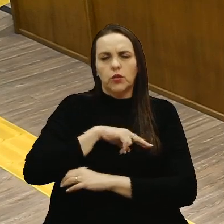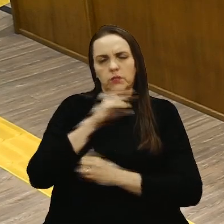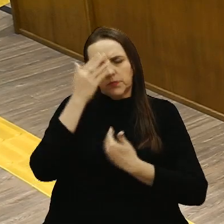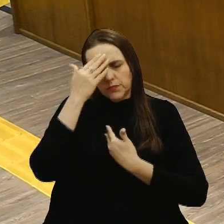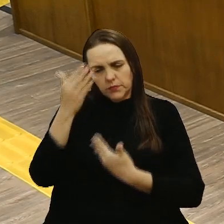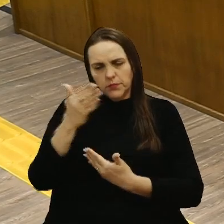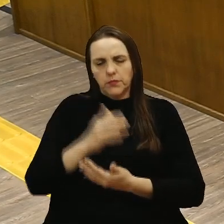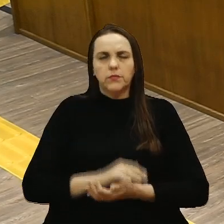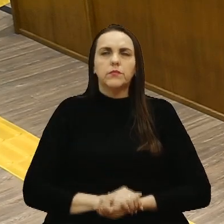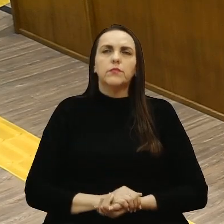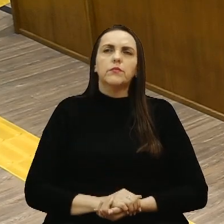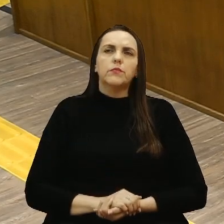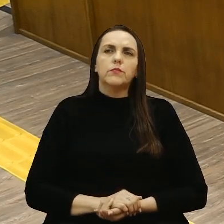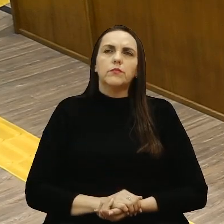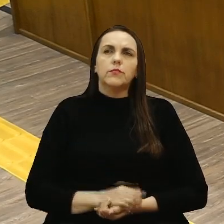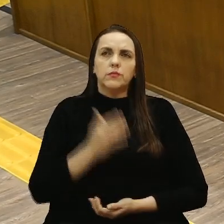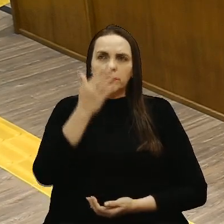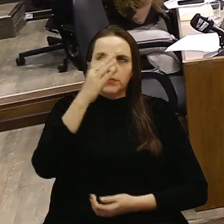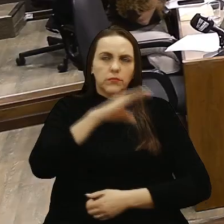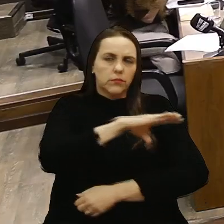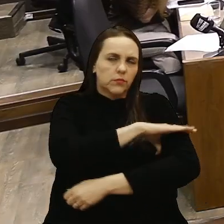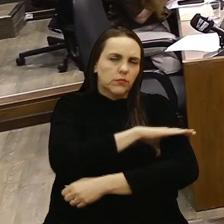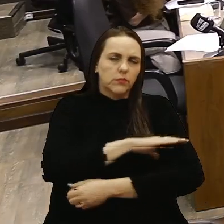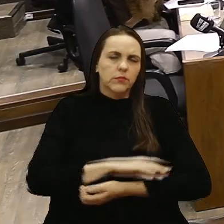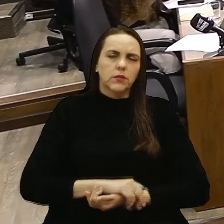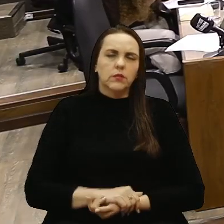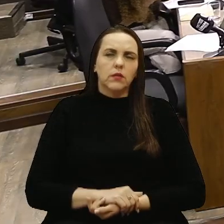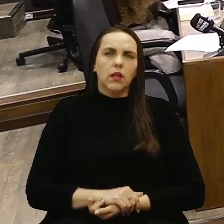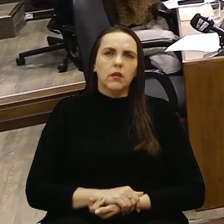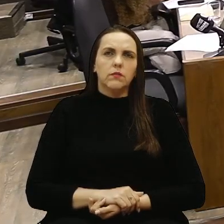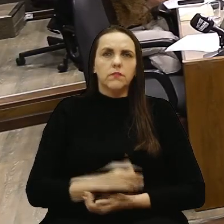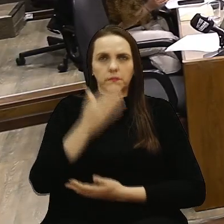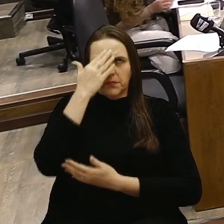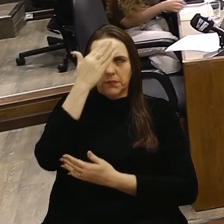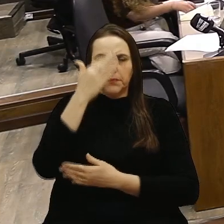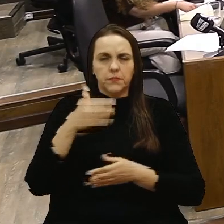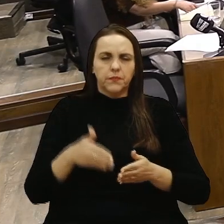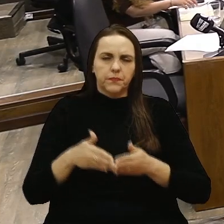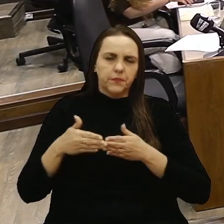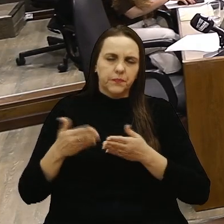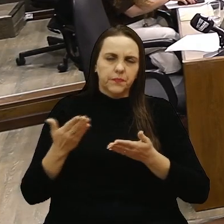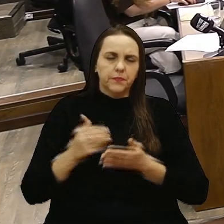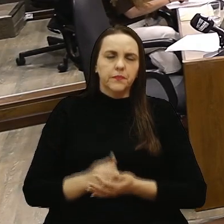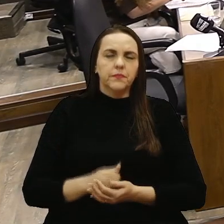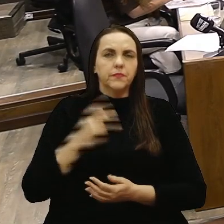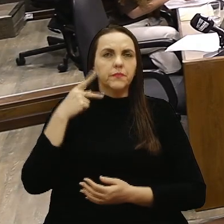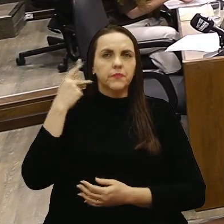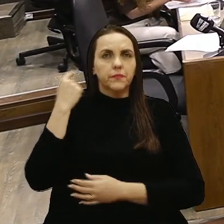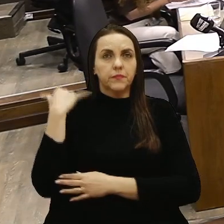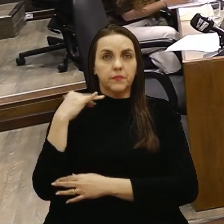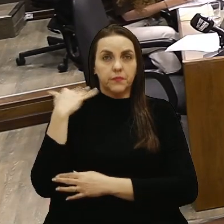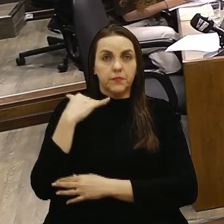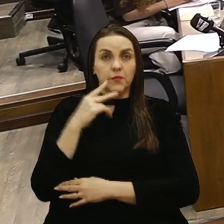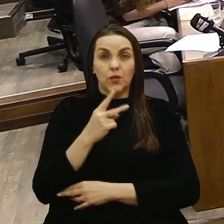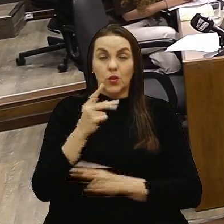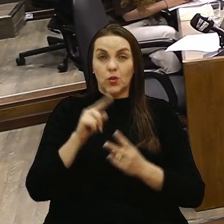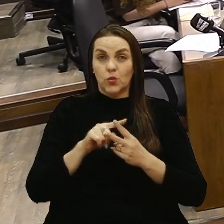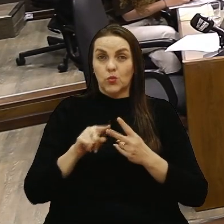Exatamente, vereadora Estela. Sua parte, vereador Ramon Teles. Obrigado pela parte, vereadora Andressa. 2 coisas que eu quero